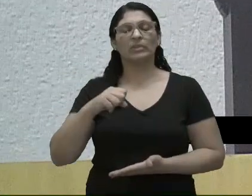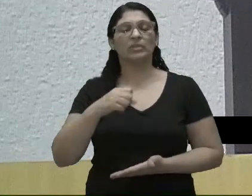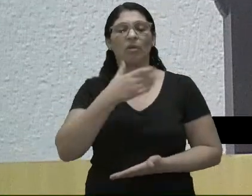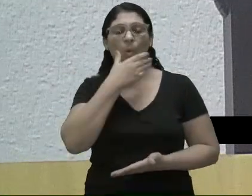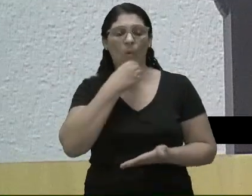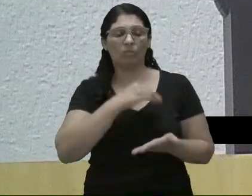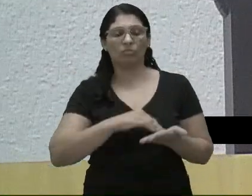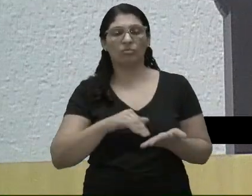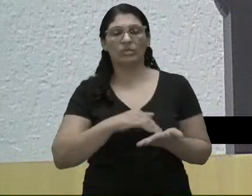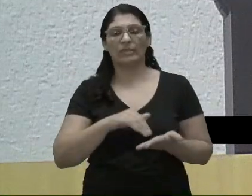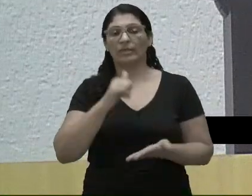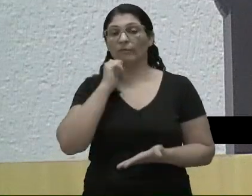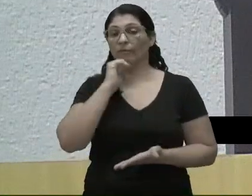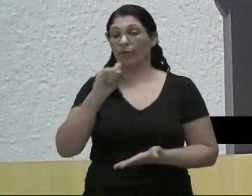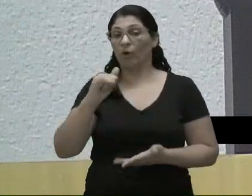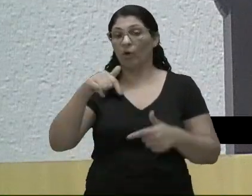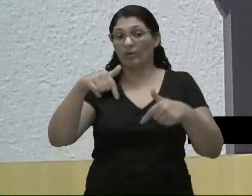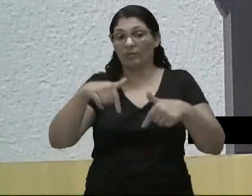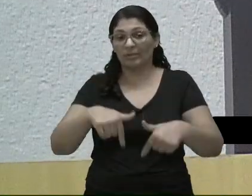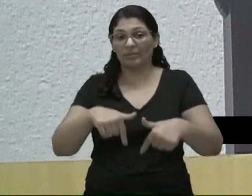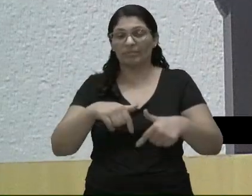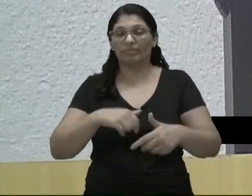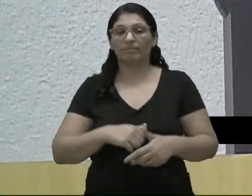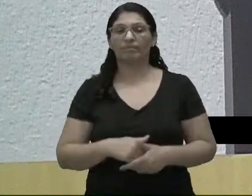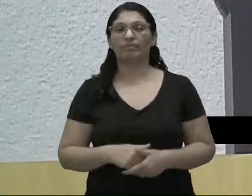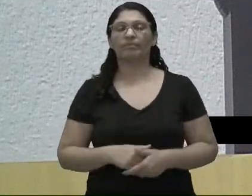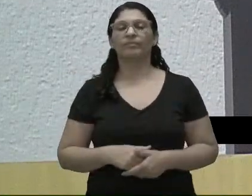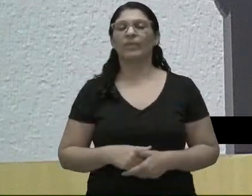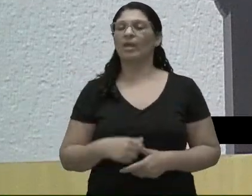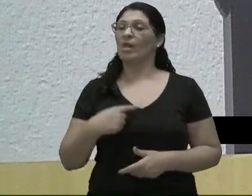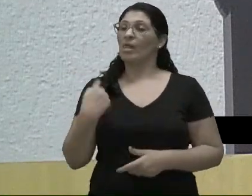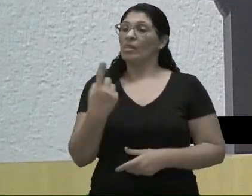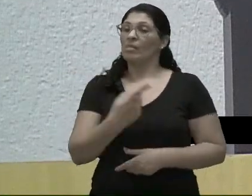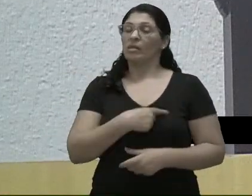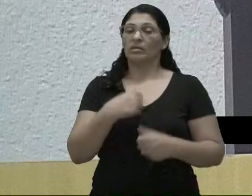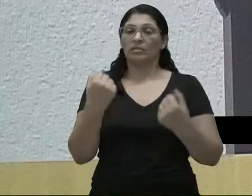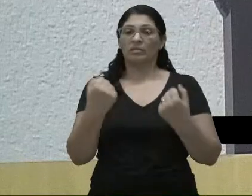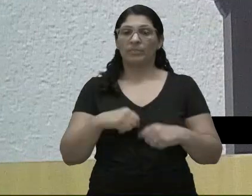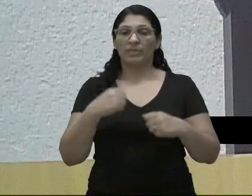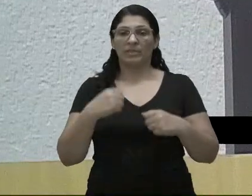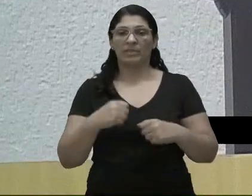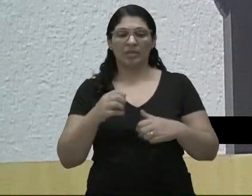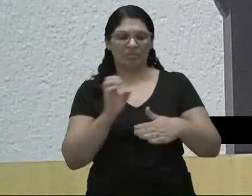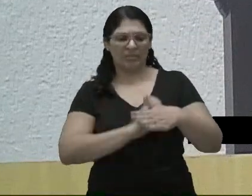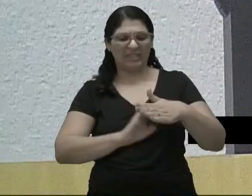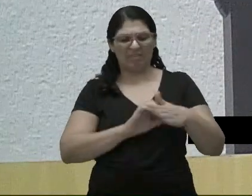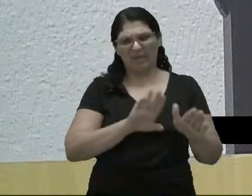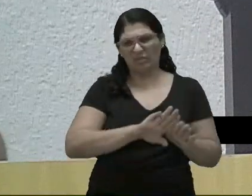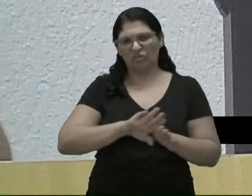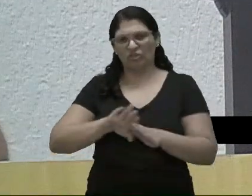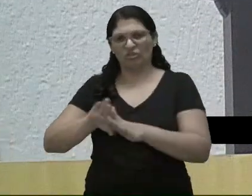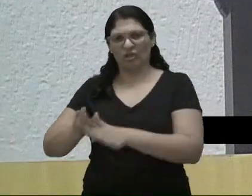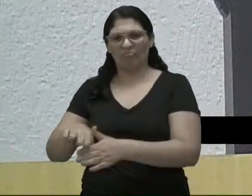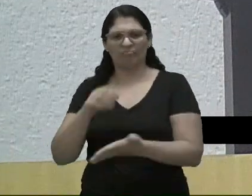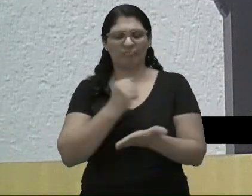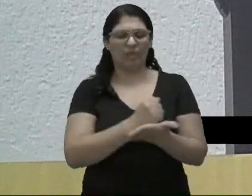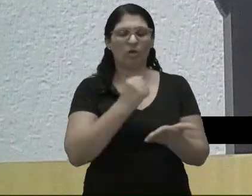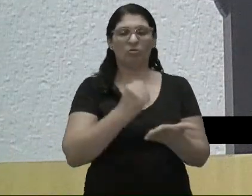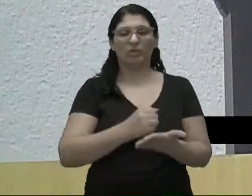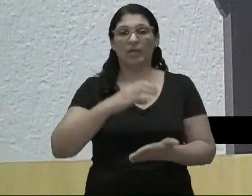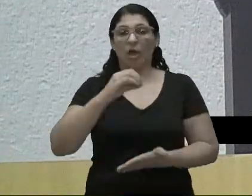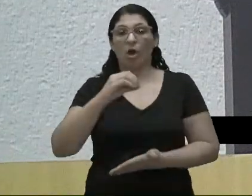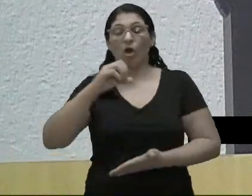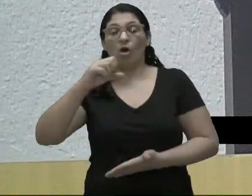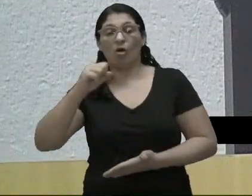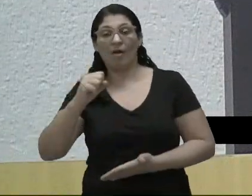casa. E ele falava, nós precisamos tirar as empresas que prestavam o serviço para contratar uma OS para que a gente